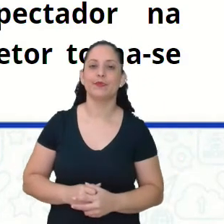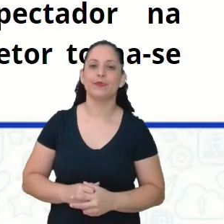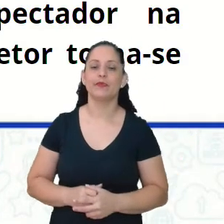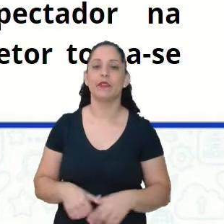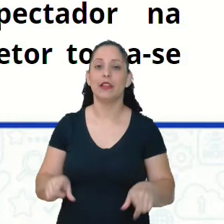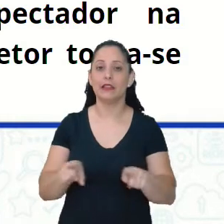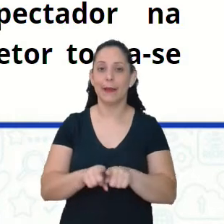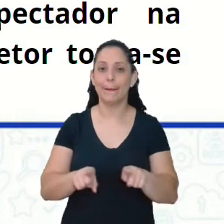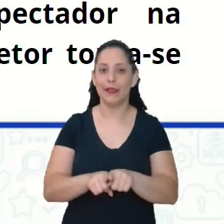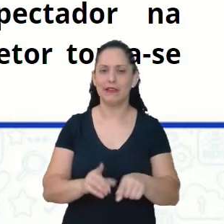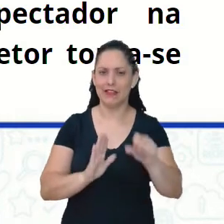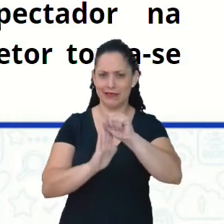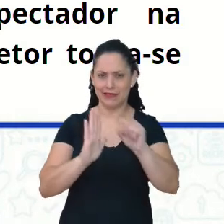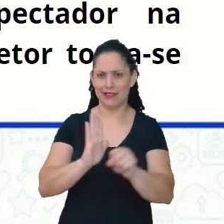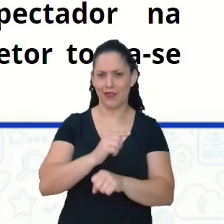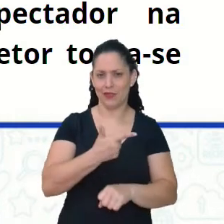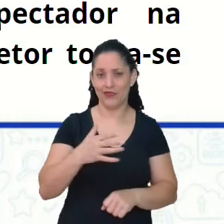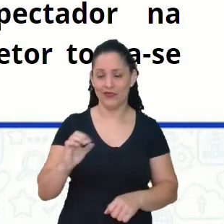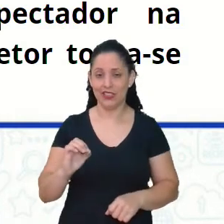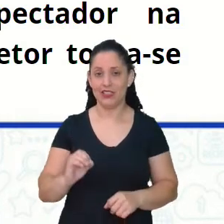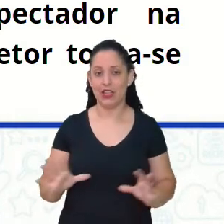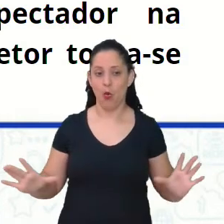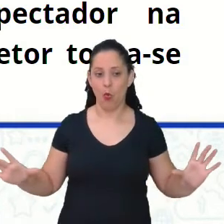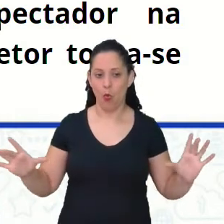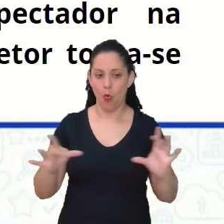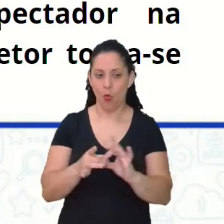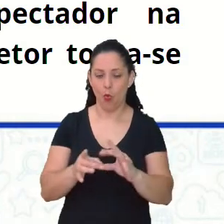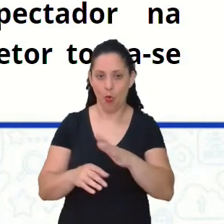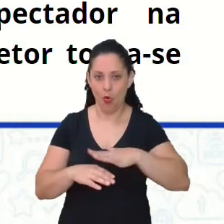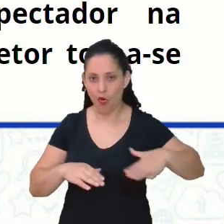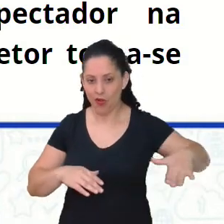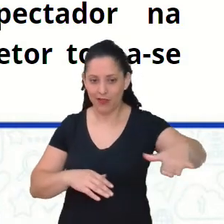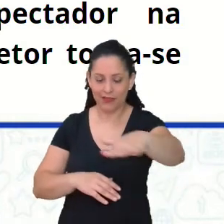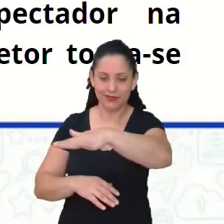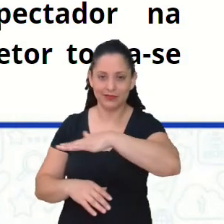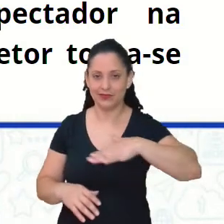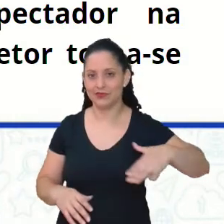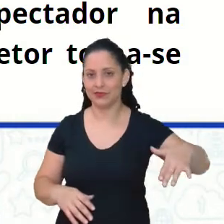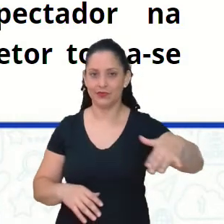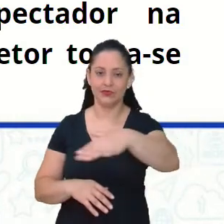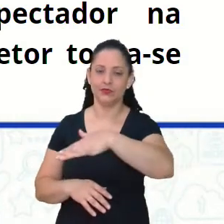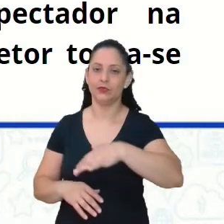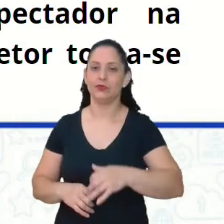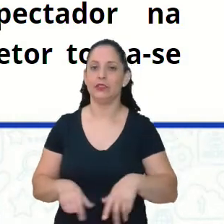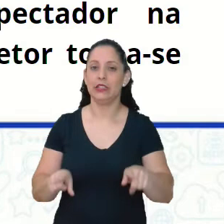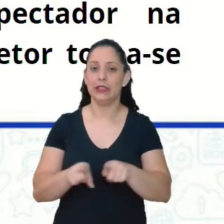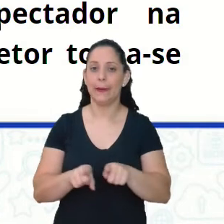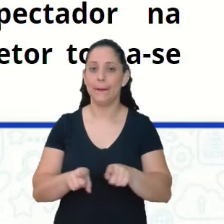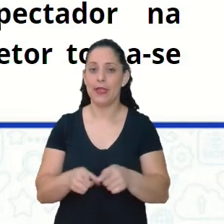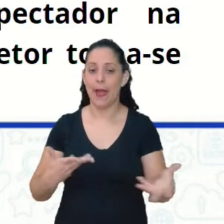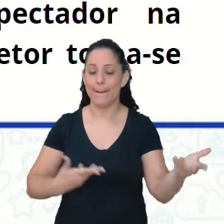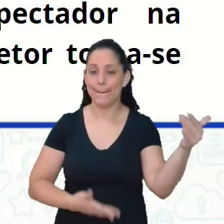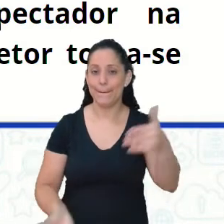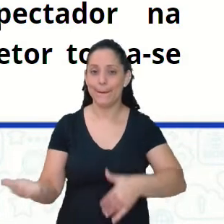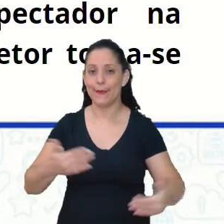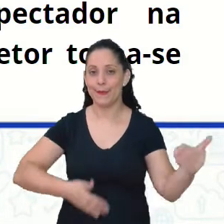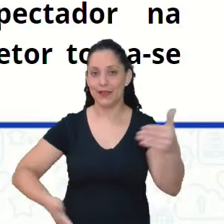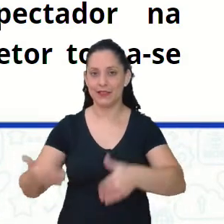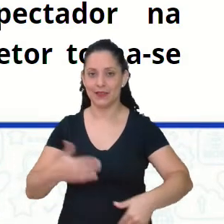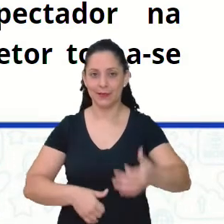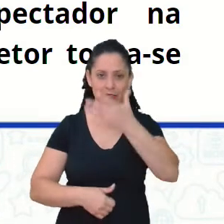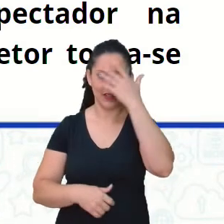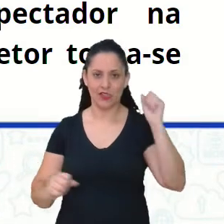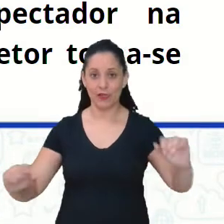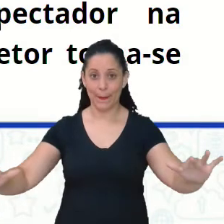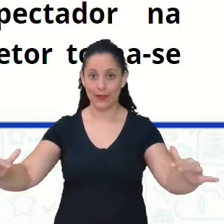bem do século XX, né? A ideia da criação coletiva, incluindo a intervenção do público. O que possibilita, né, a questão